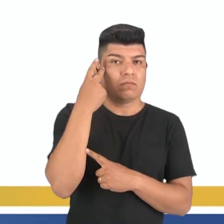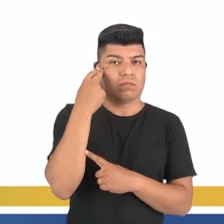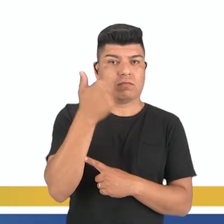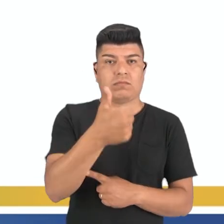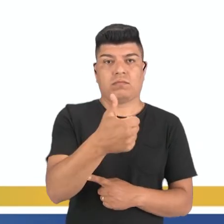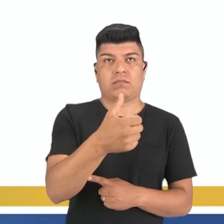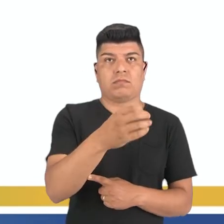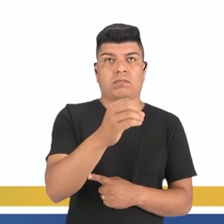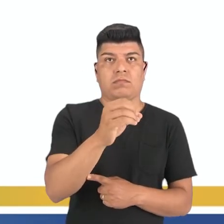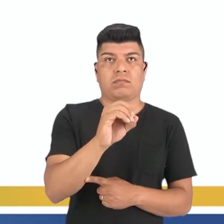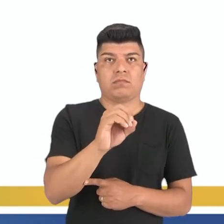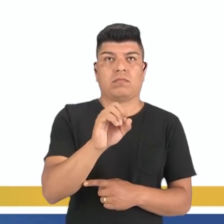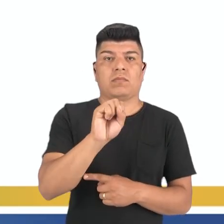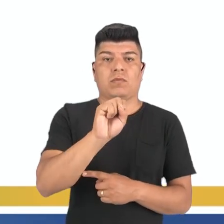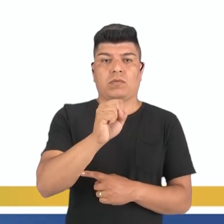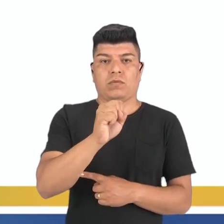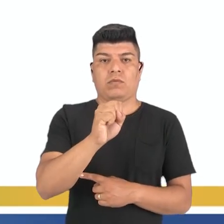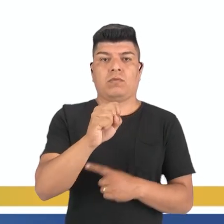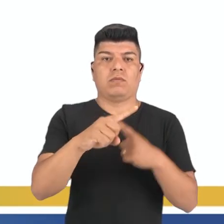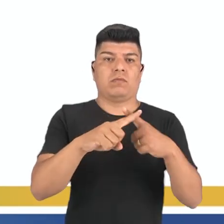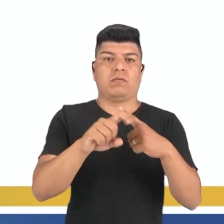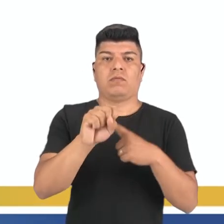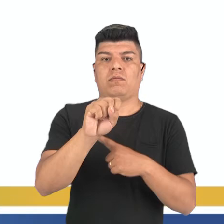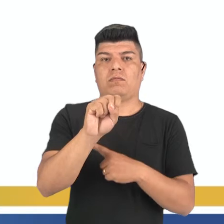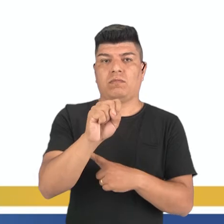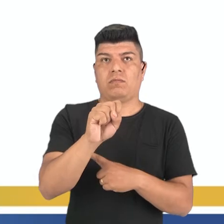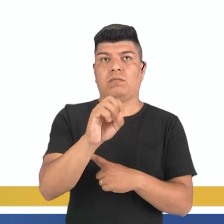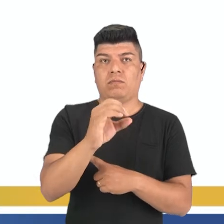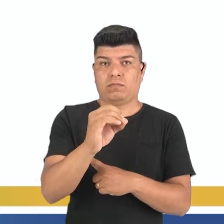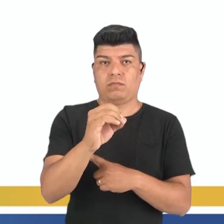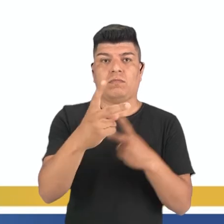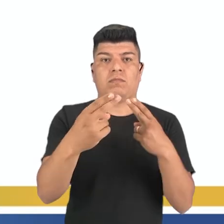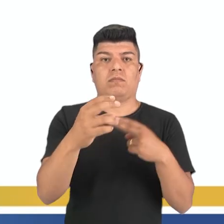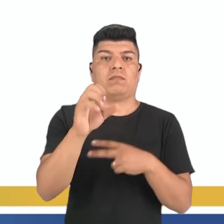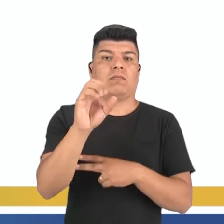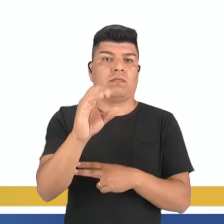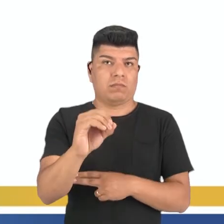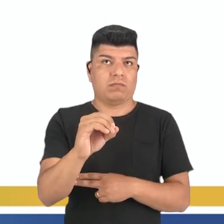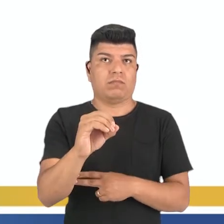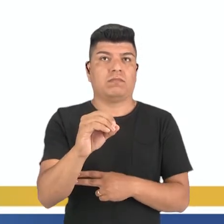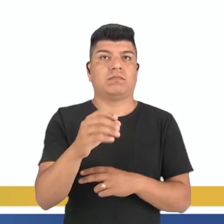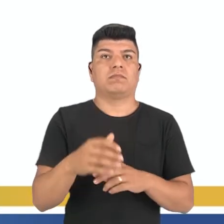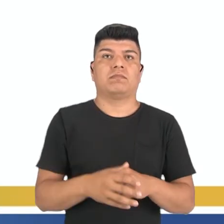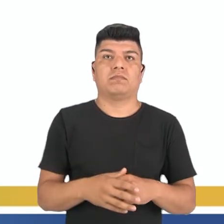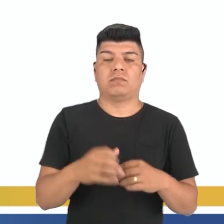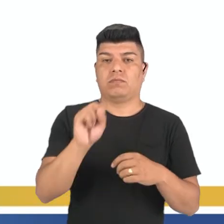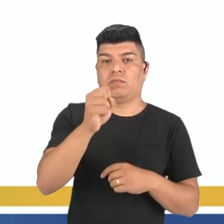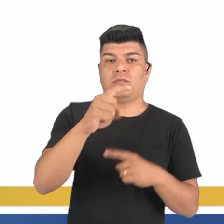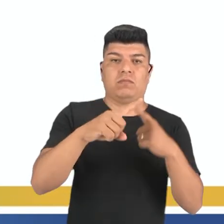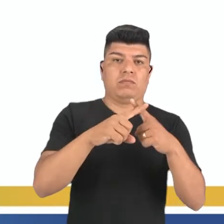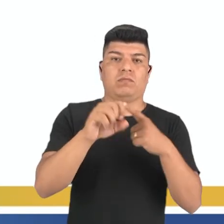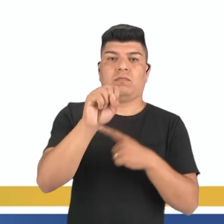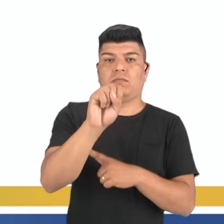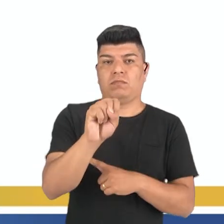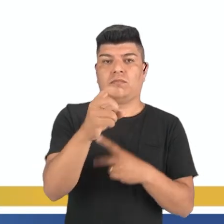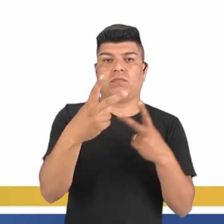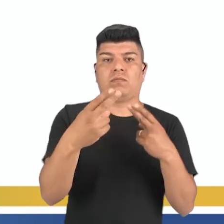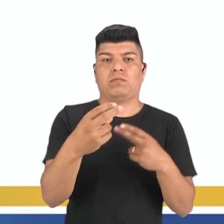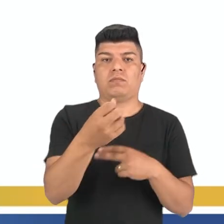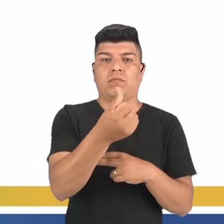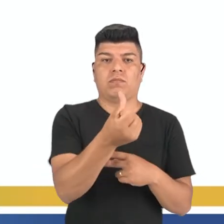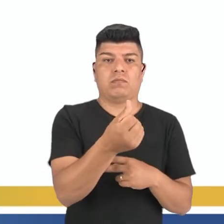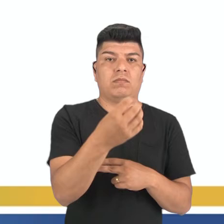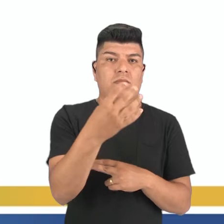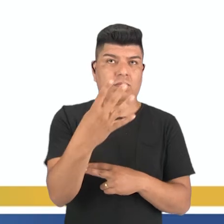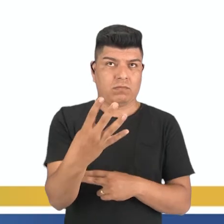normalmente. 8 vezes 0 dá 0, certo? 8 vezes 8, pessoal, dá 64. Eu não